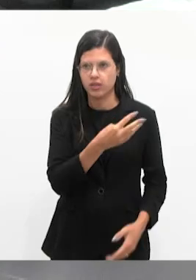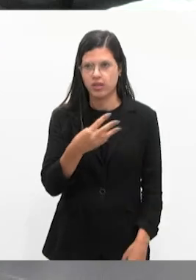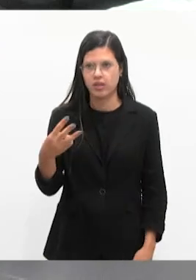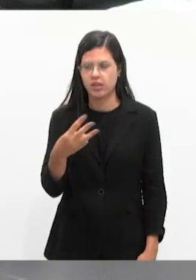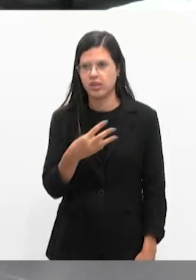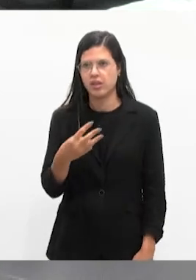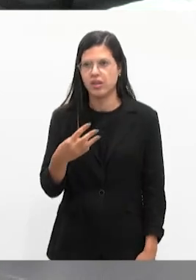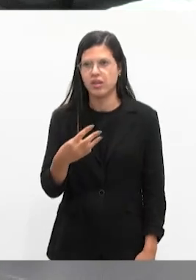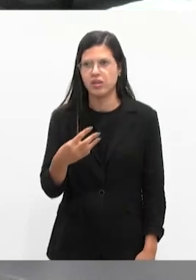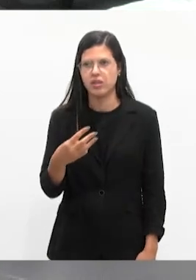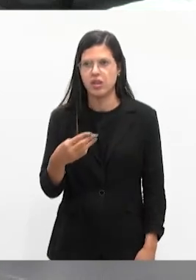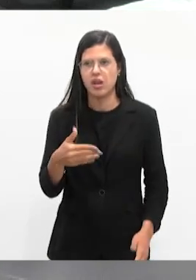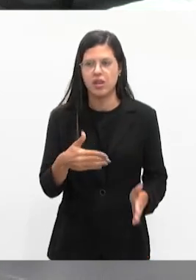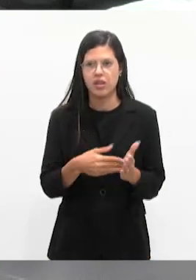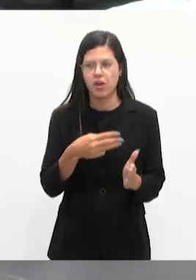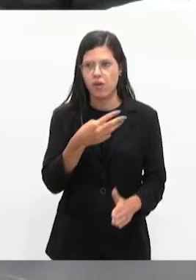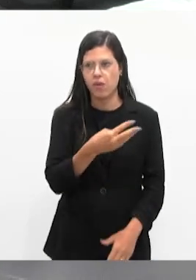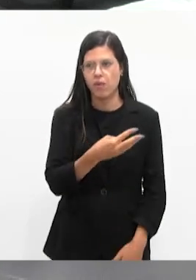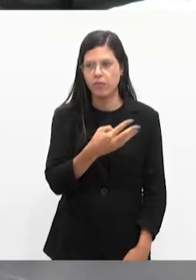ao 43,